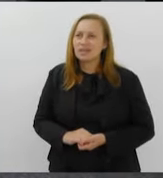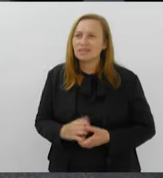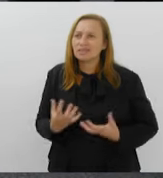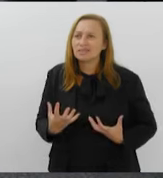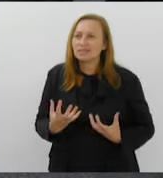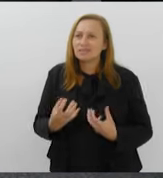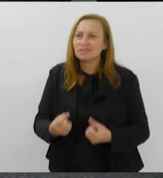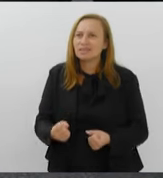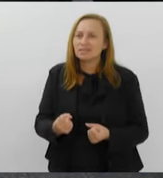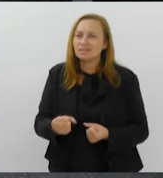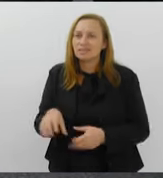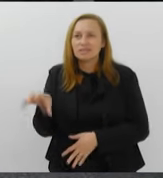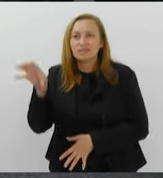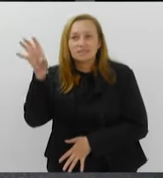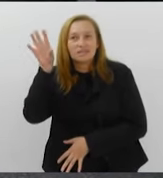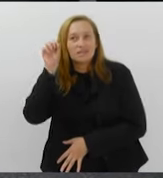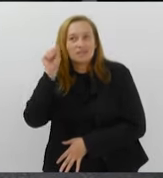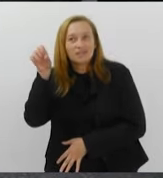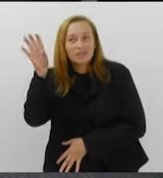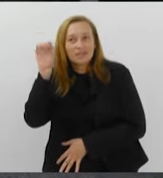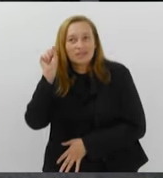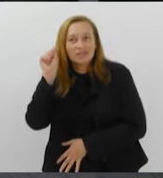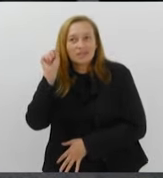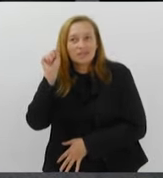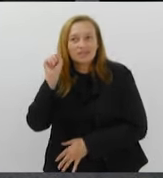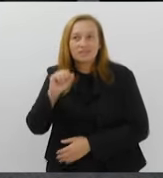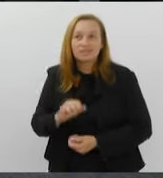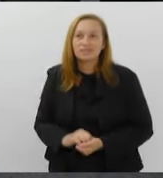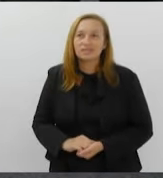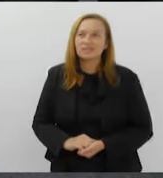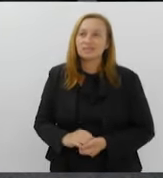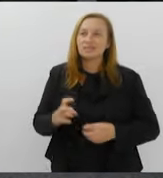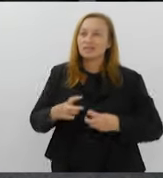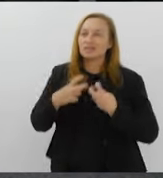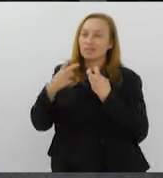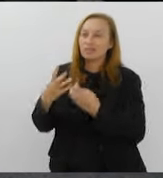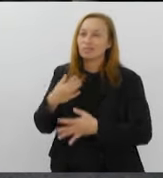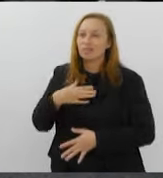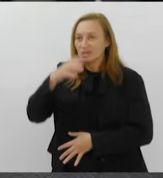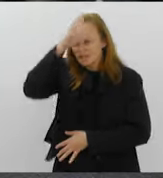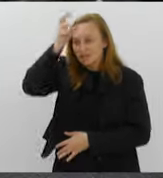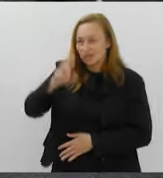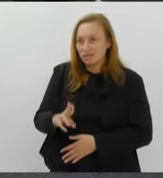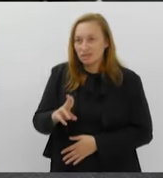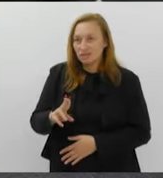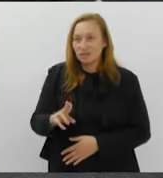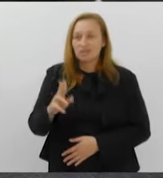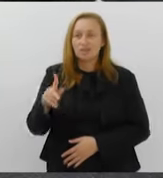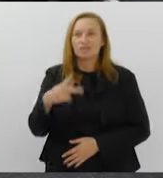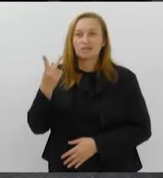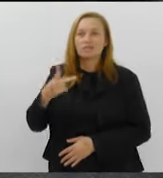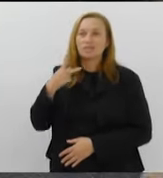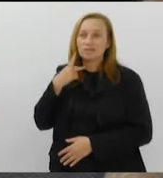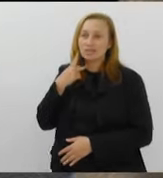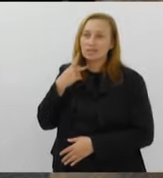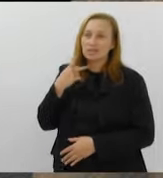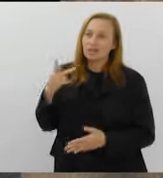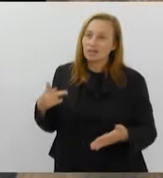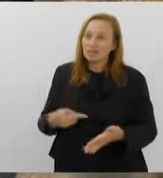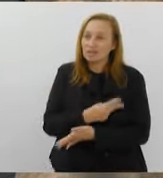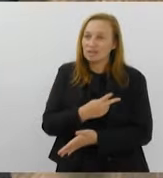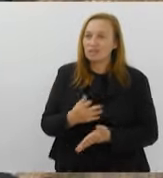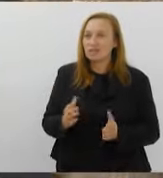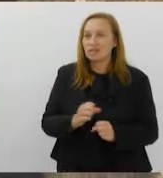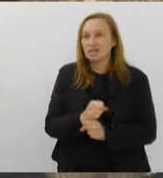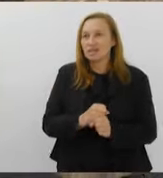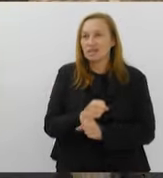aceitado e ouvido, escutado tanto o nosso clamor, meu e de tia Ju, para que essa procuradoria saísse esse ano.